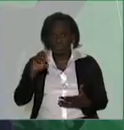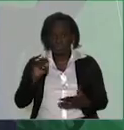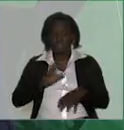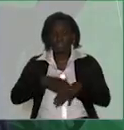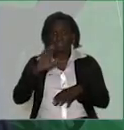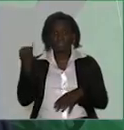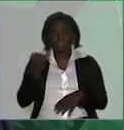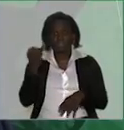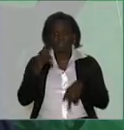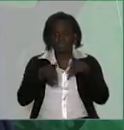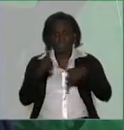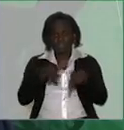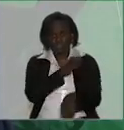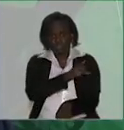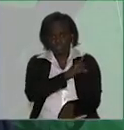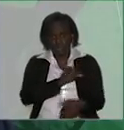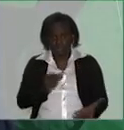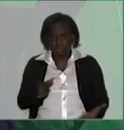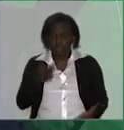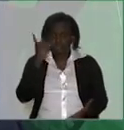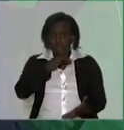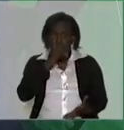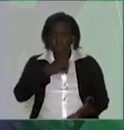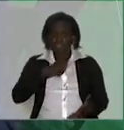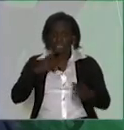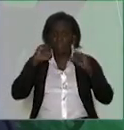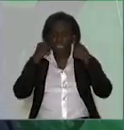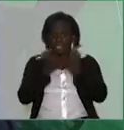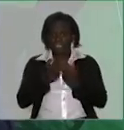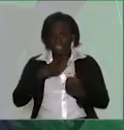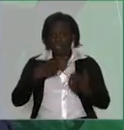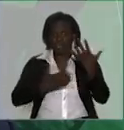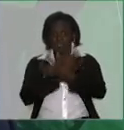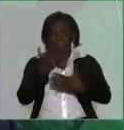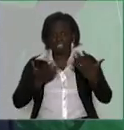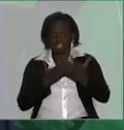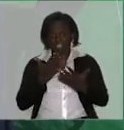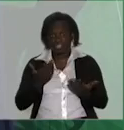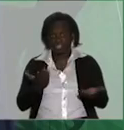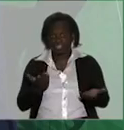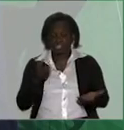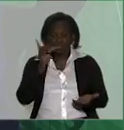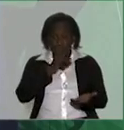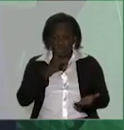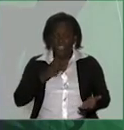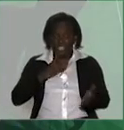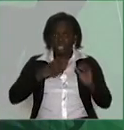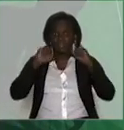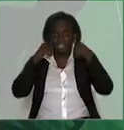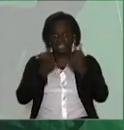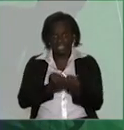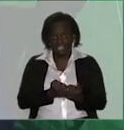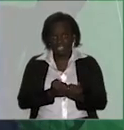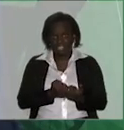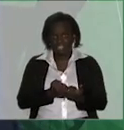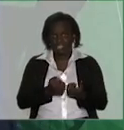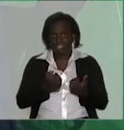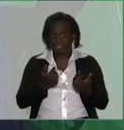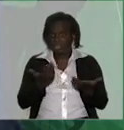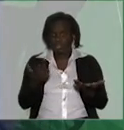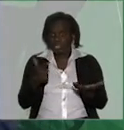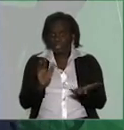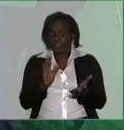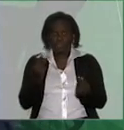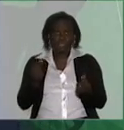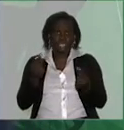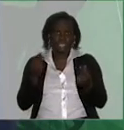é muito importante para a população do Rio de Janeiro. Domingo tem Maracanã, é música. Domingo tem Maracanã. Então, e não